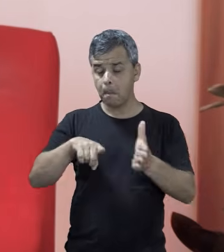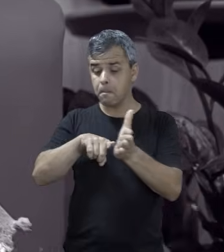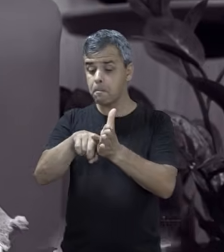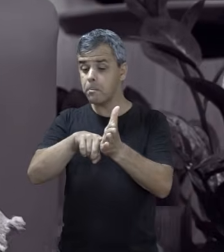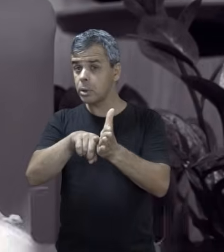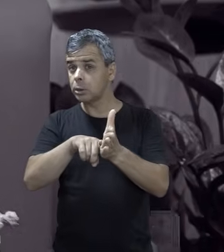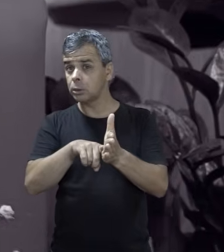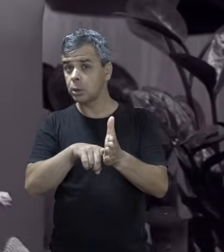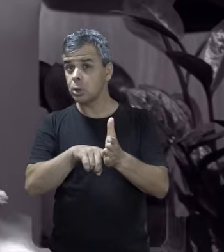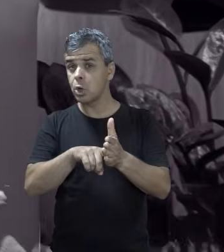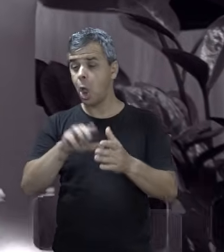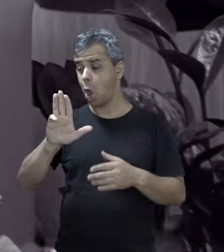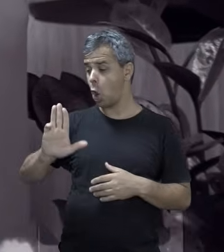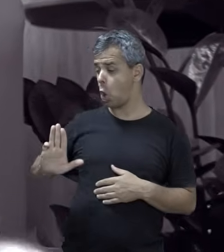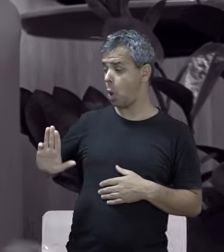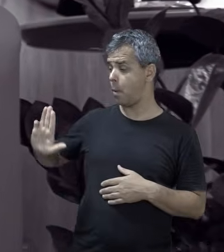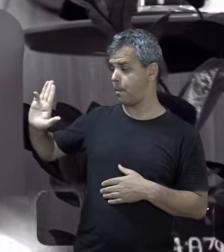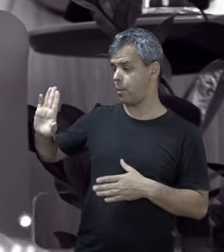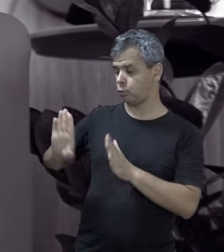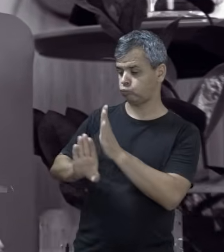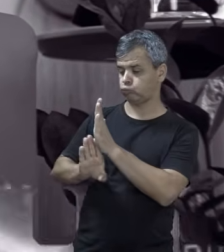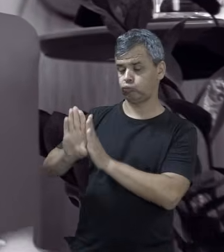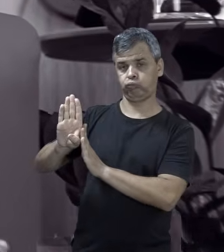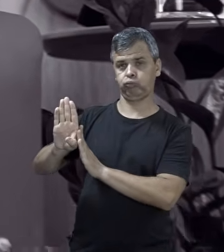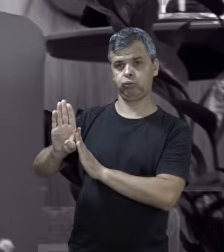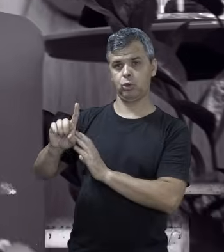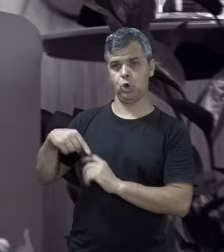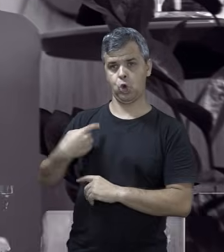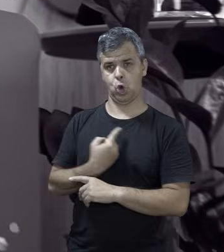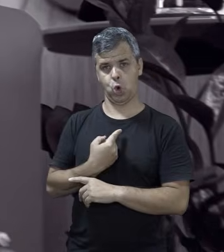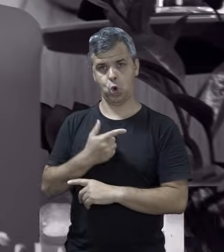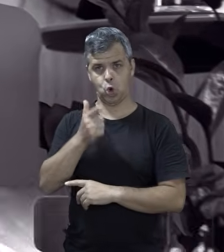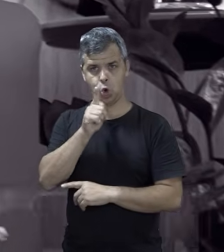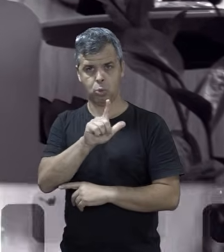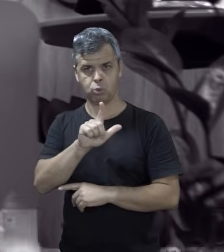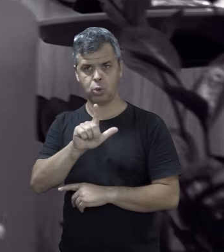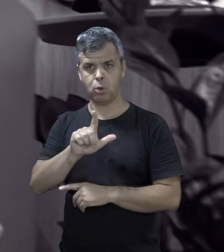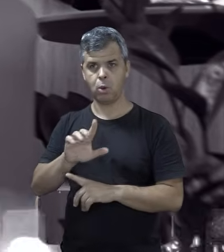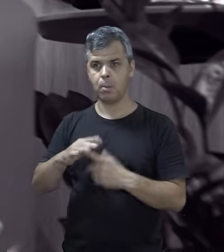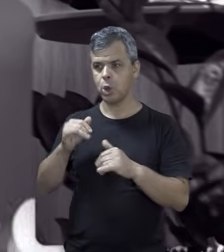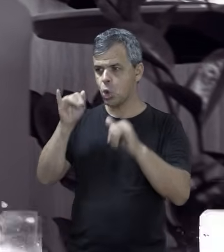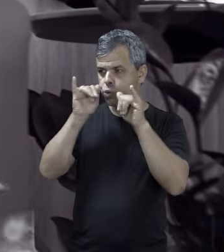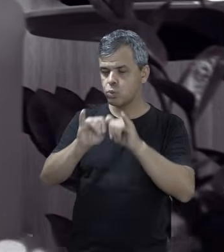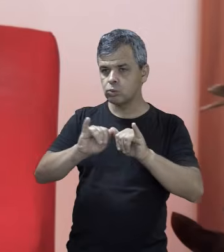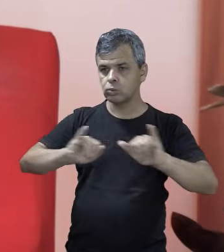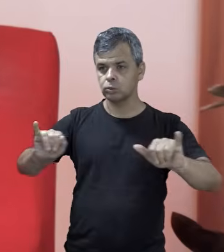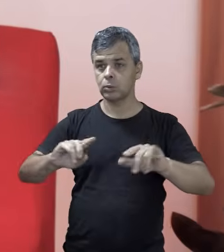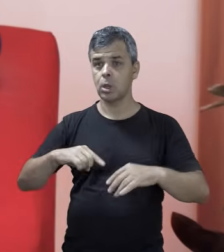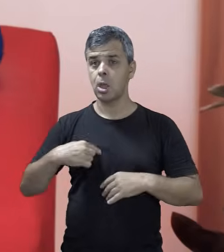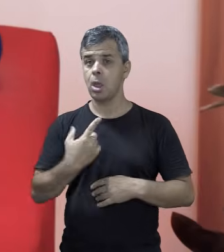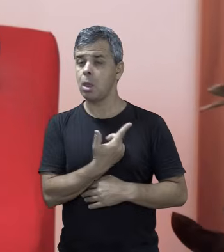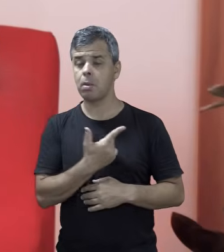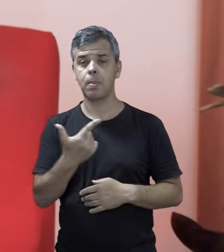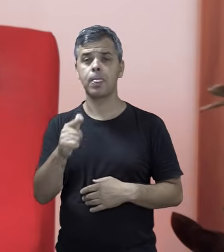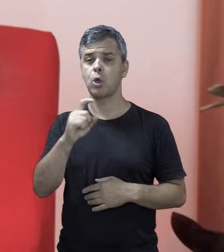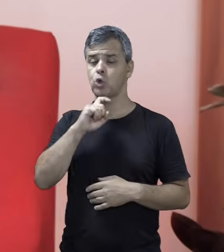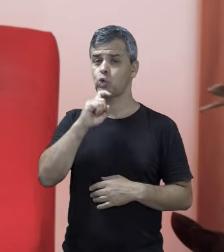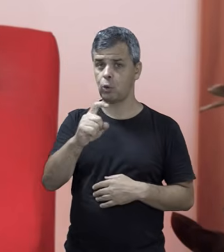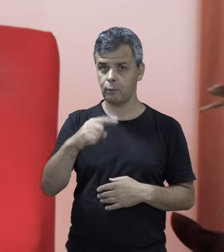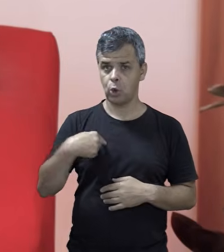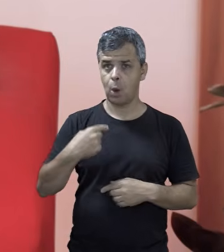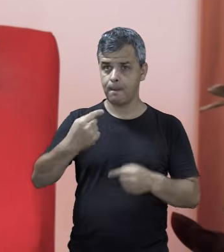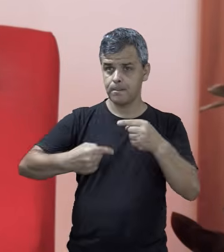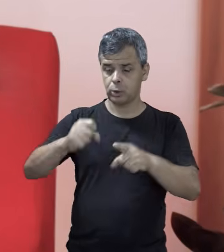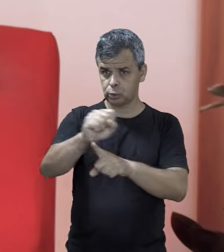pesquisa, o presidente Lula passou na frente, porque nós começamos a fazer uma campanha de informação. Então, nós não temos dúvida que as nossas